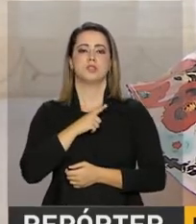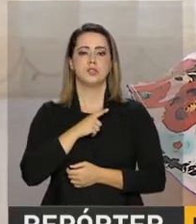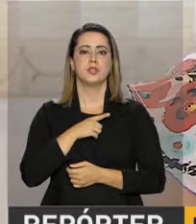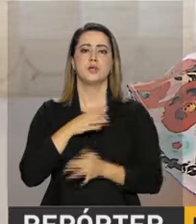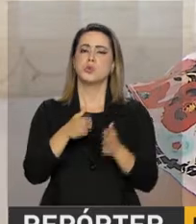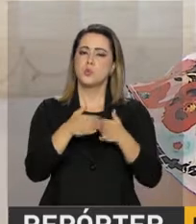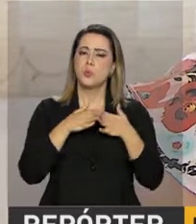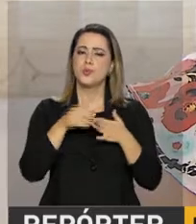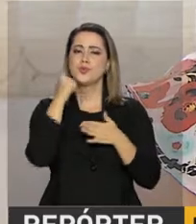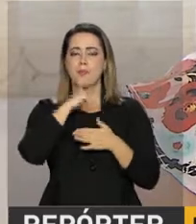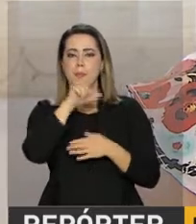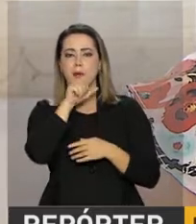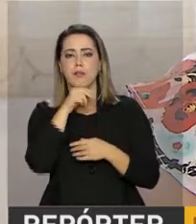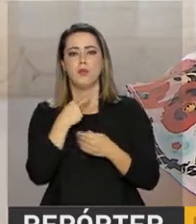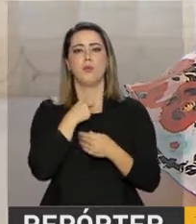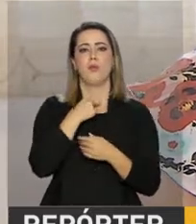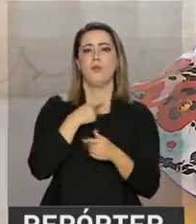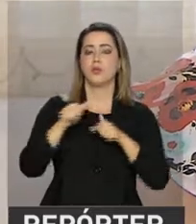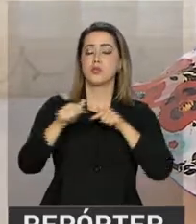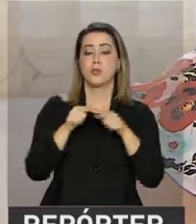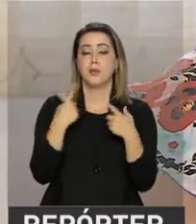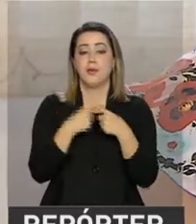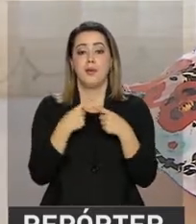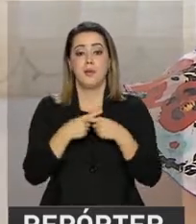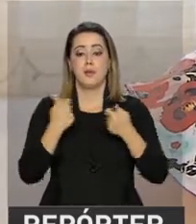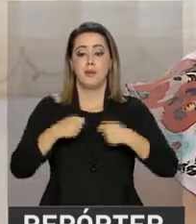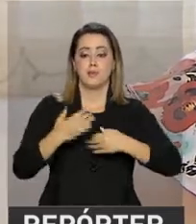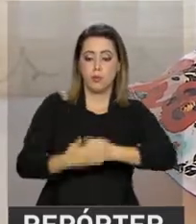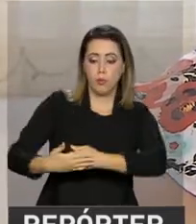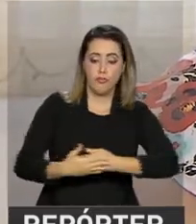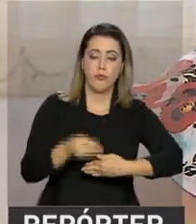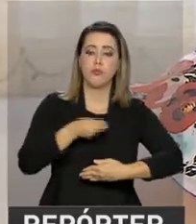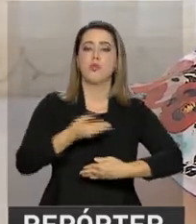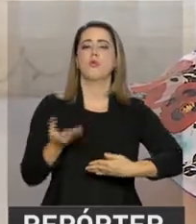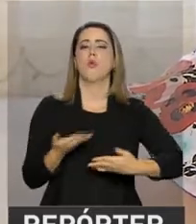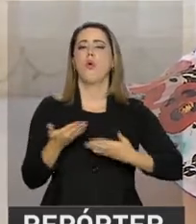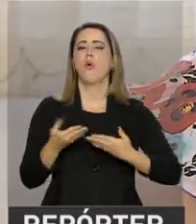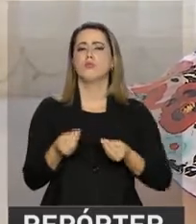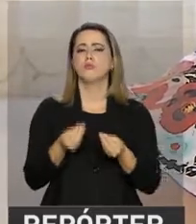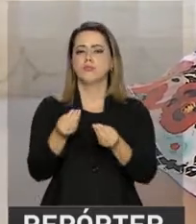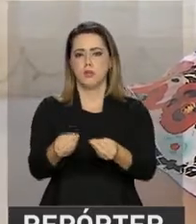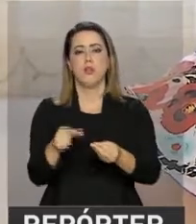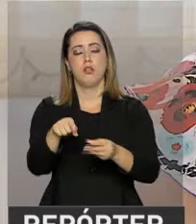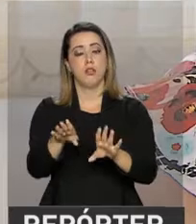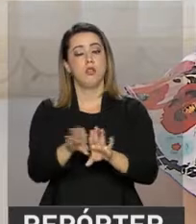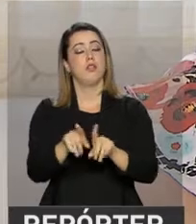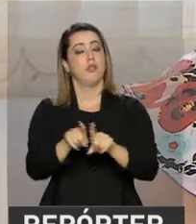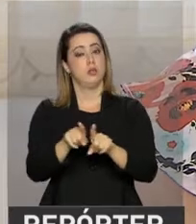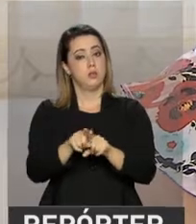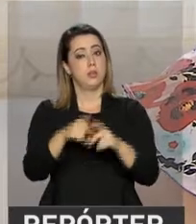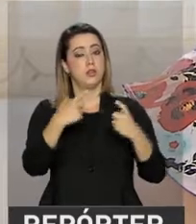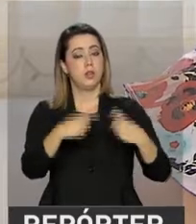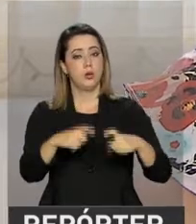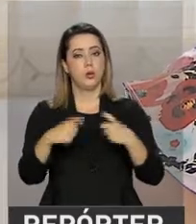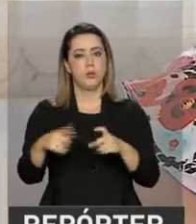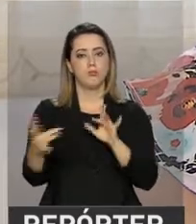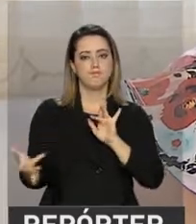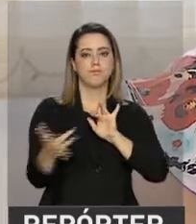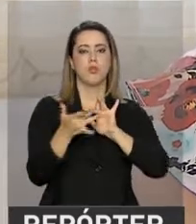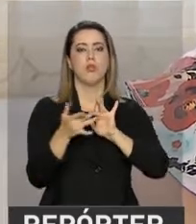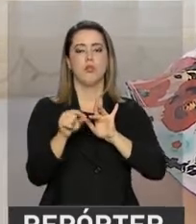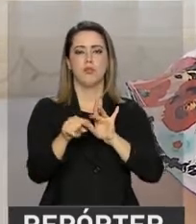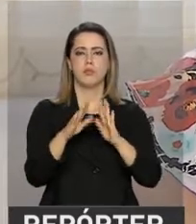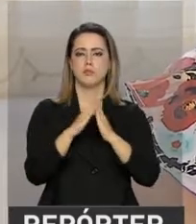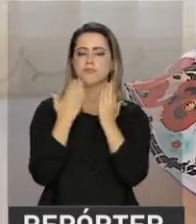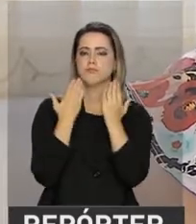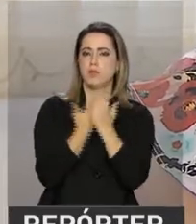as crianças para poder trabalhar. Então a gente tem creches conveniadas também para fazer esse atendimento, mas essas creches elas